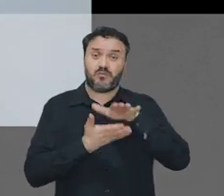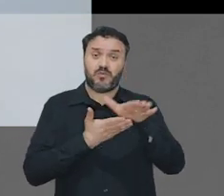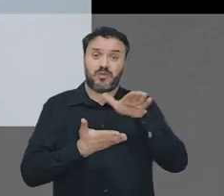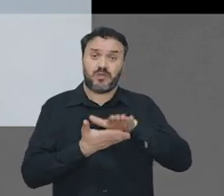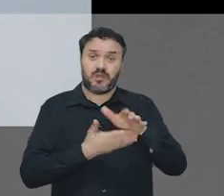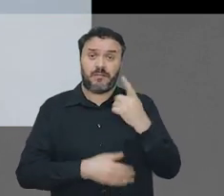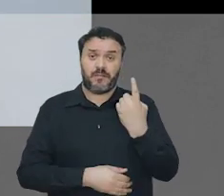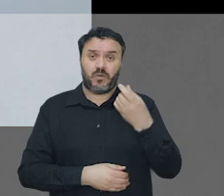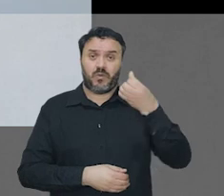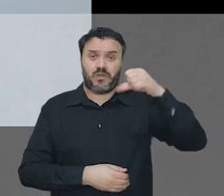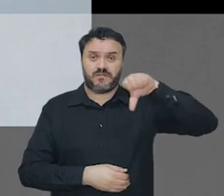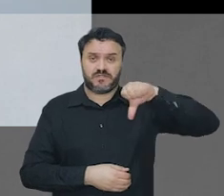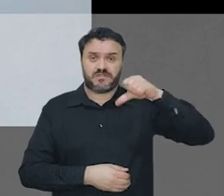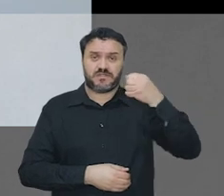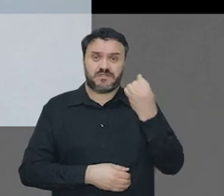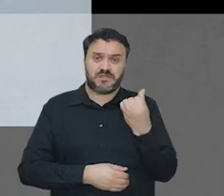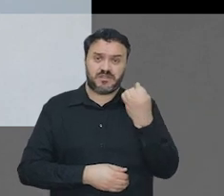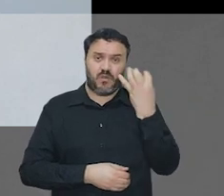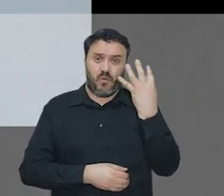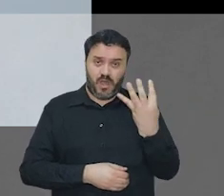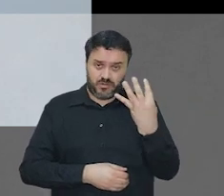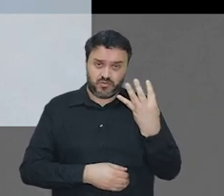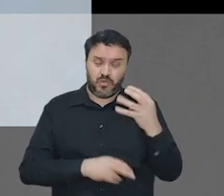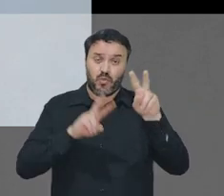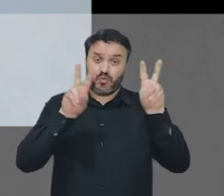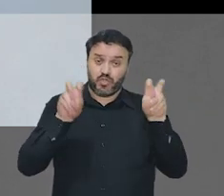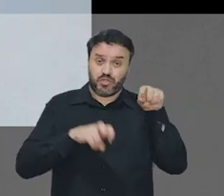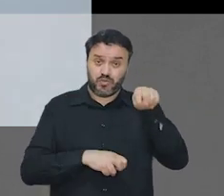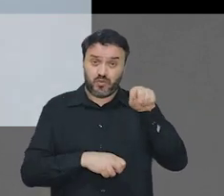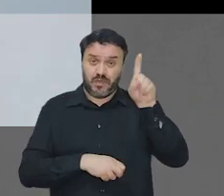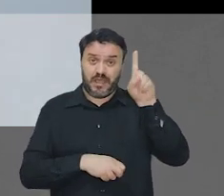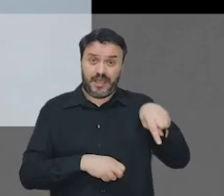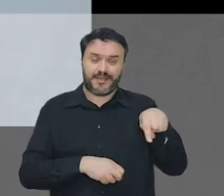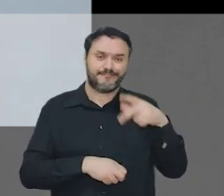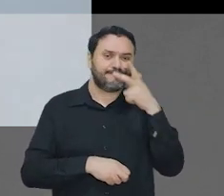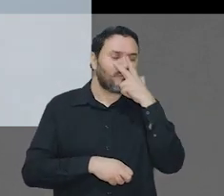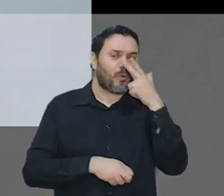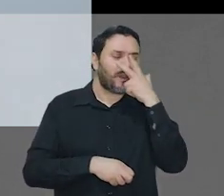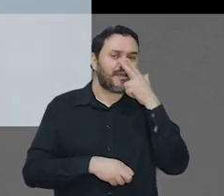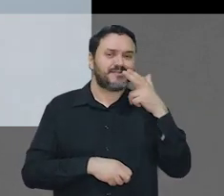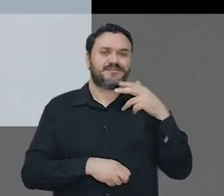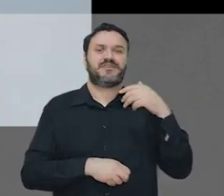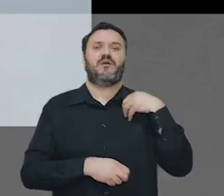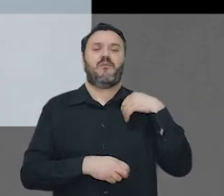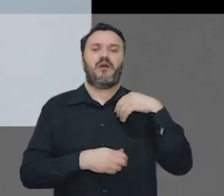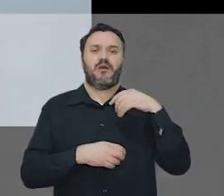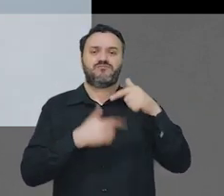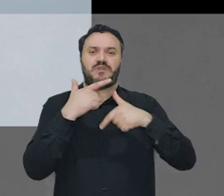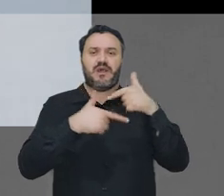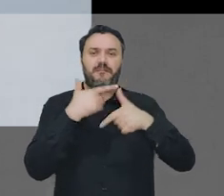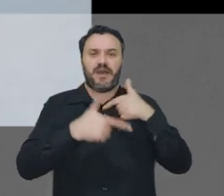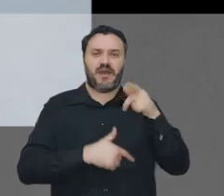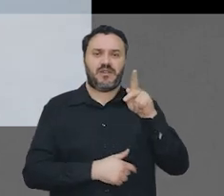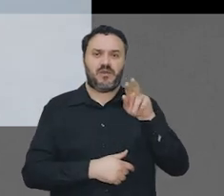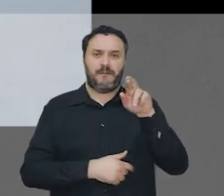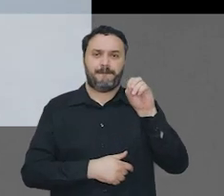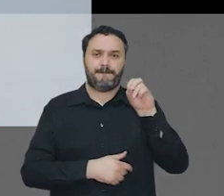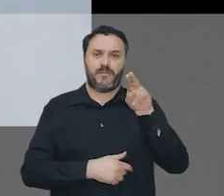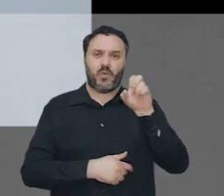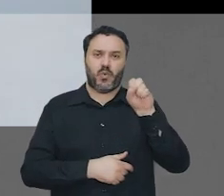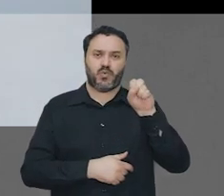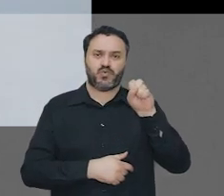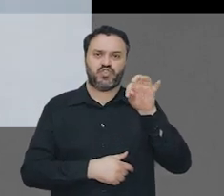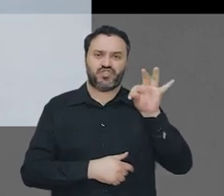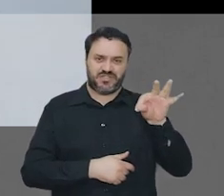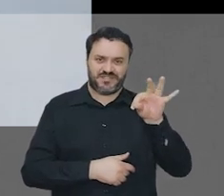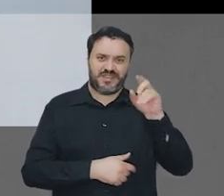1964, cujo título remete a uma passagem da obra de Marcel Proust, Em Busca do Tempo Perdido,